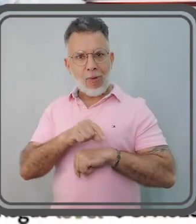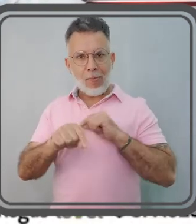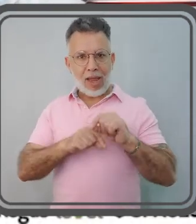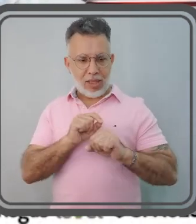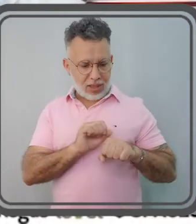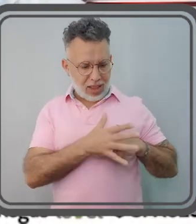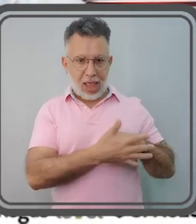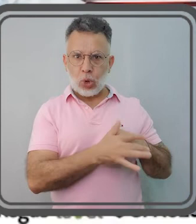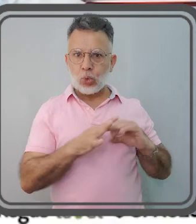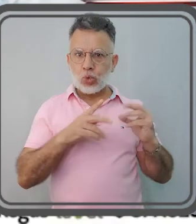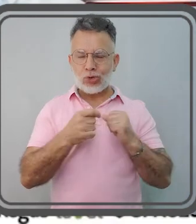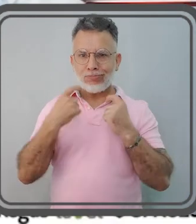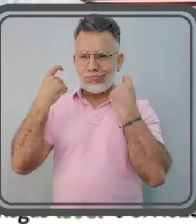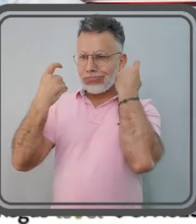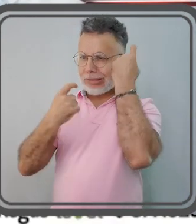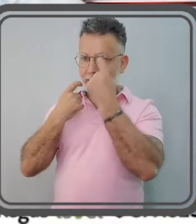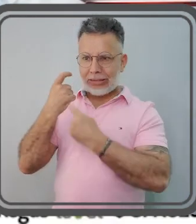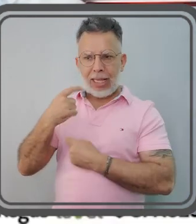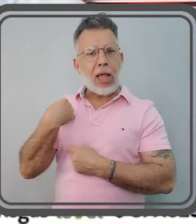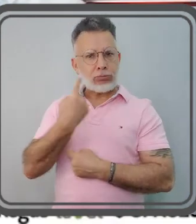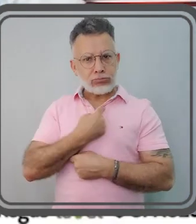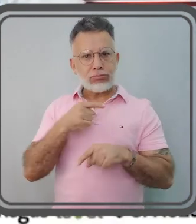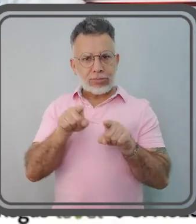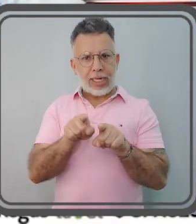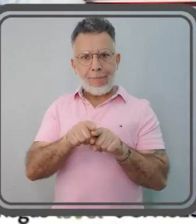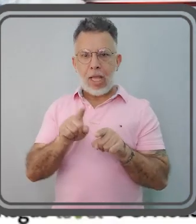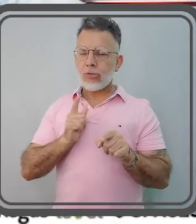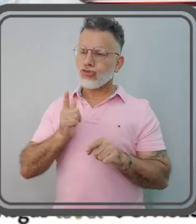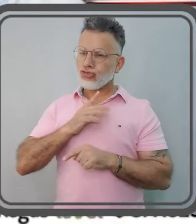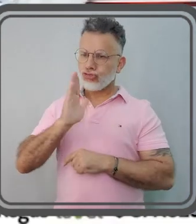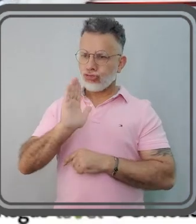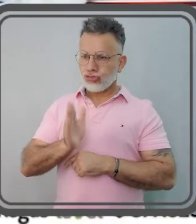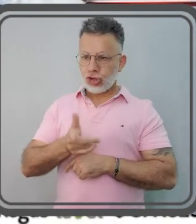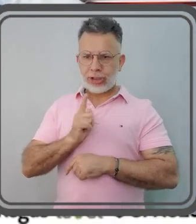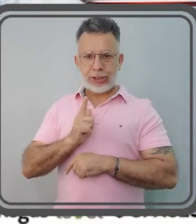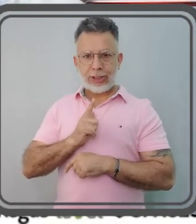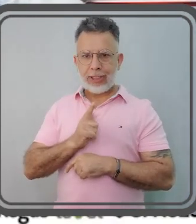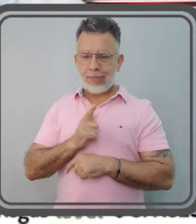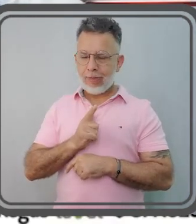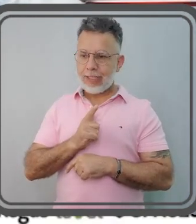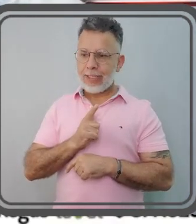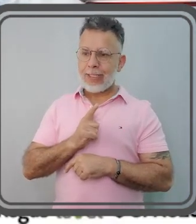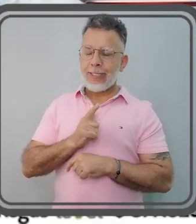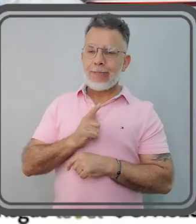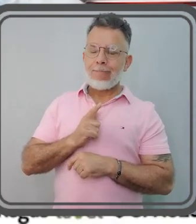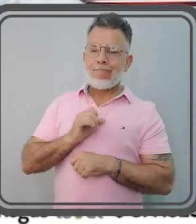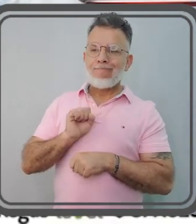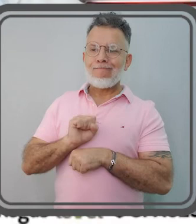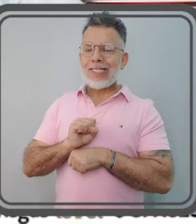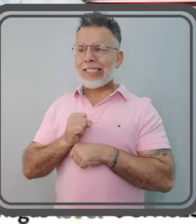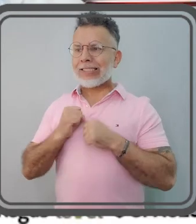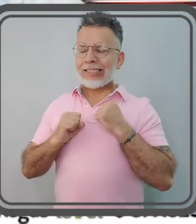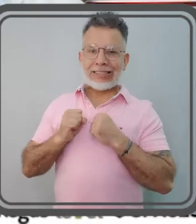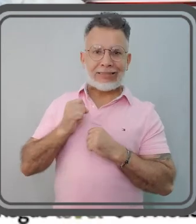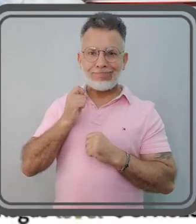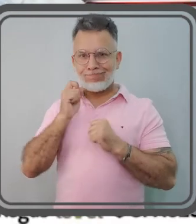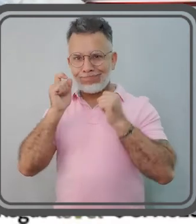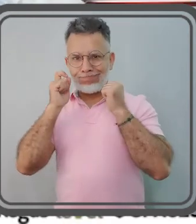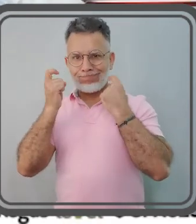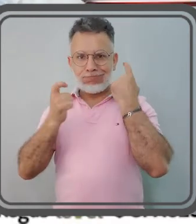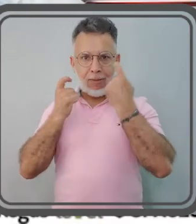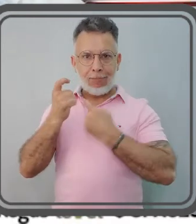tínhamos ficado desesperado algumas vezes, né, que nós empreendemos. Inclusive um ano antes da pandemia. Então a gente queria